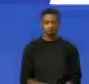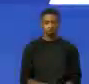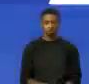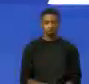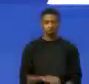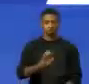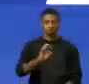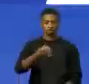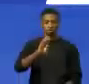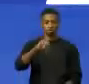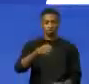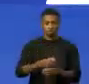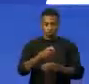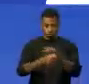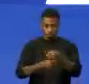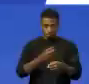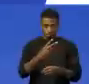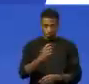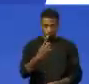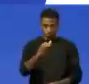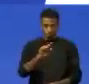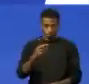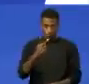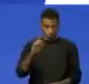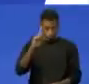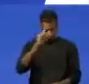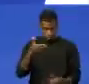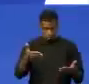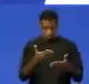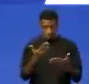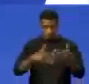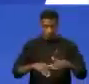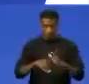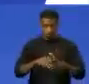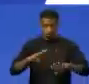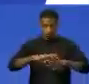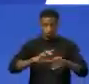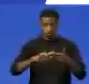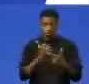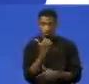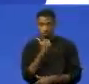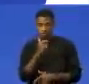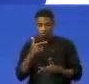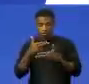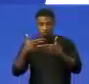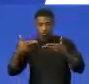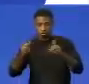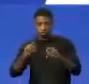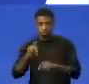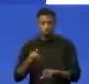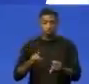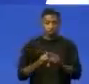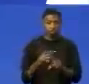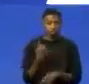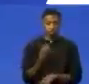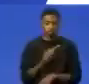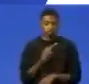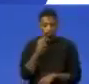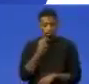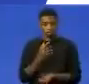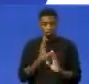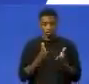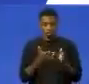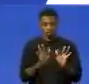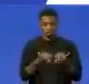Enem 2017, segundo dia, prova de Matemática e Ciências da Natureza. E nós vamos fechar aqui o bloco